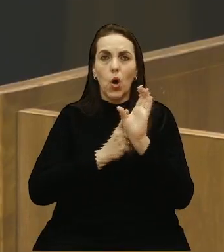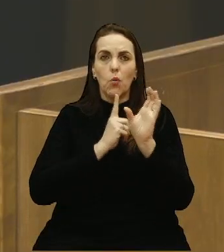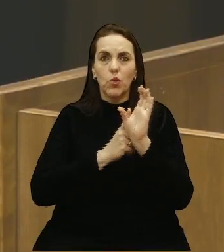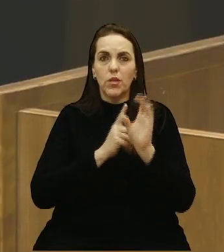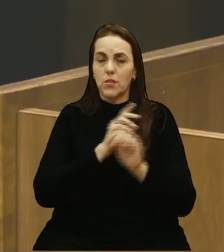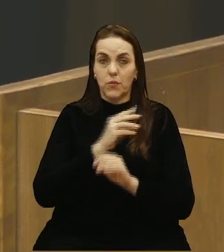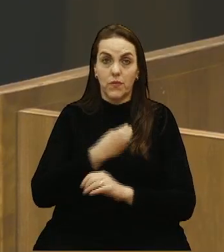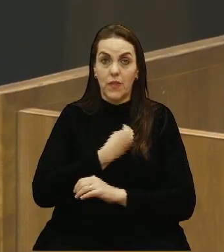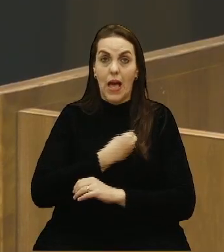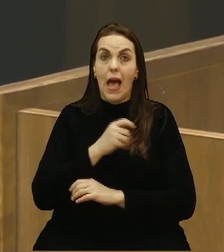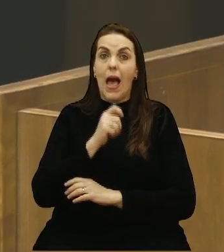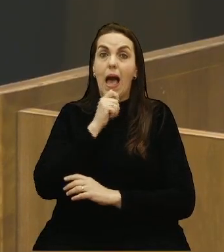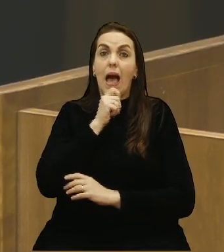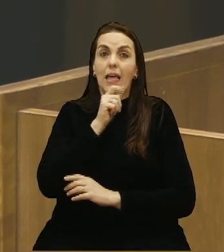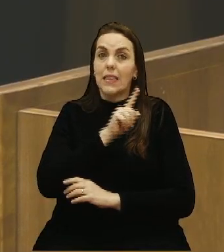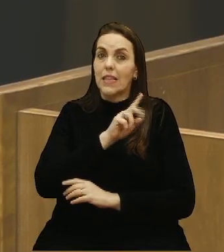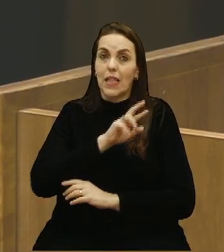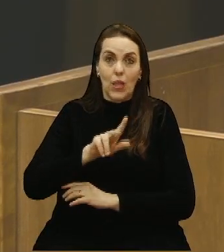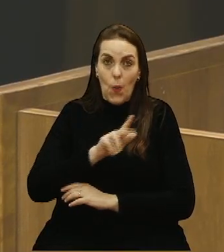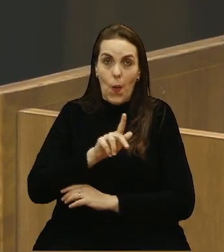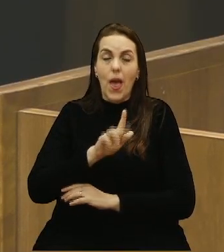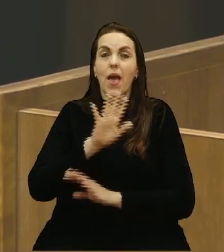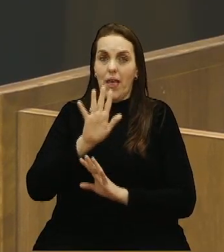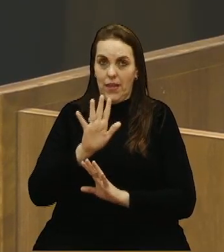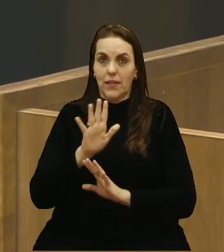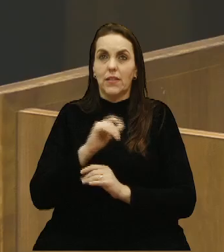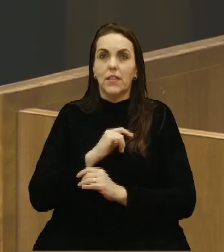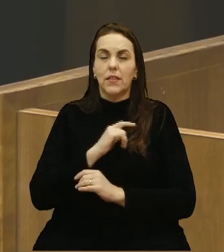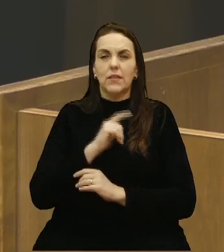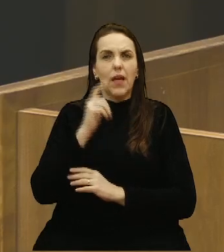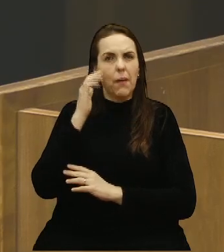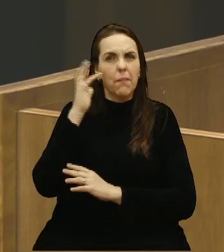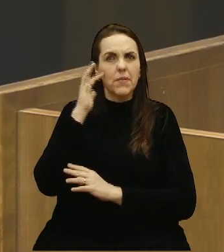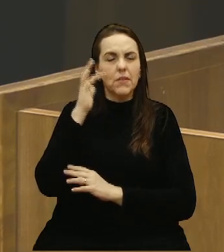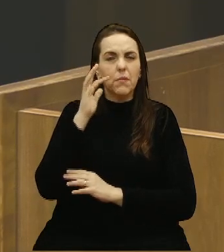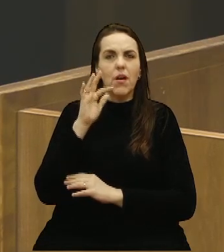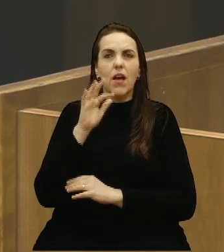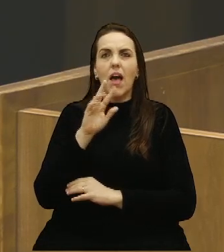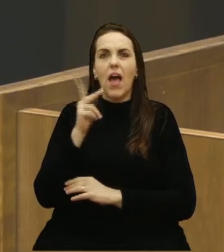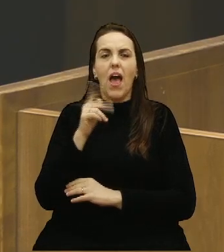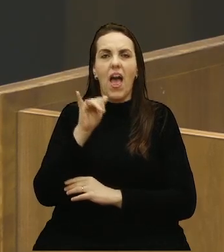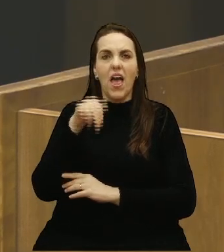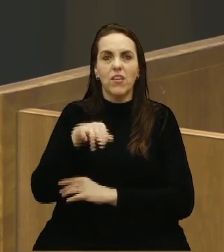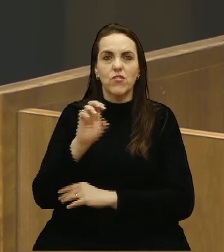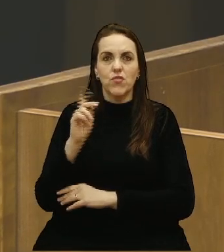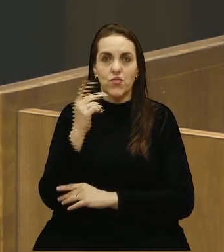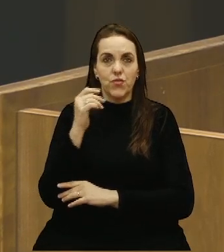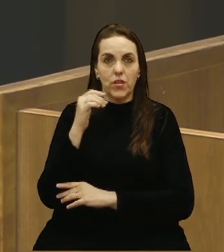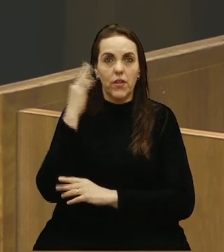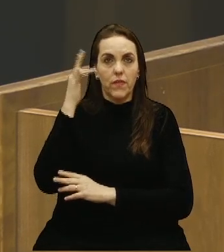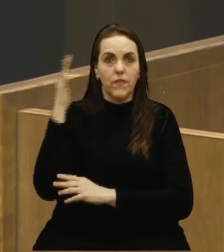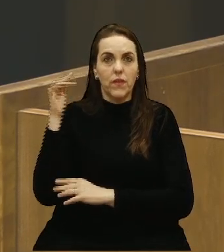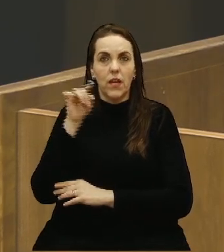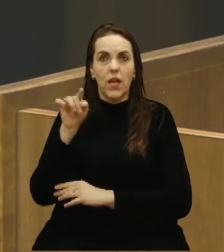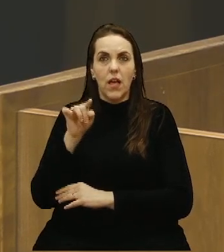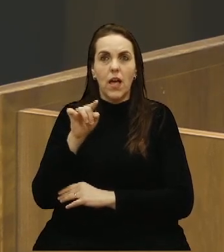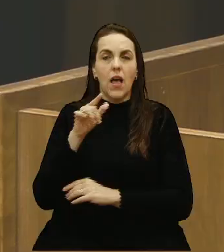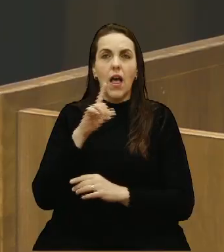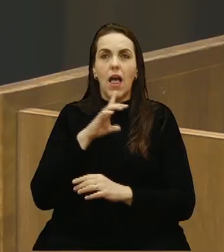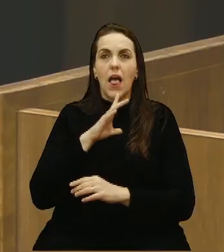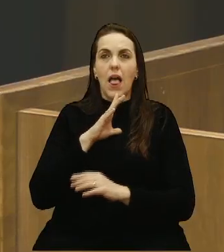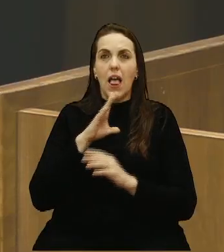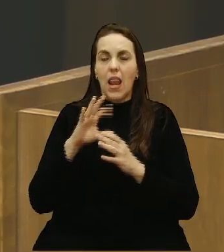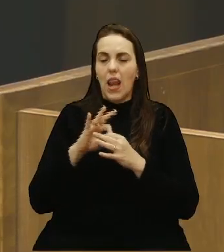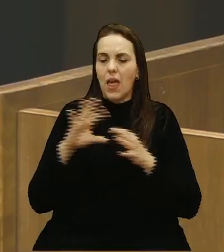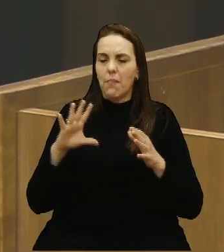não a esse ponto, mas tem uma frase de um pensador lá, Friedrich Reich, que ele fala que a liberdade ela é tolhida como corta um salame, aos poucos, né,